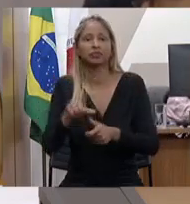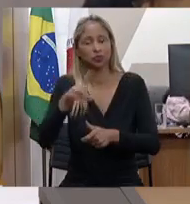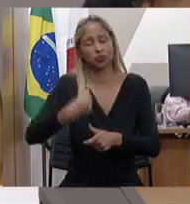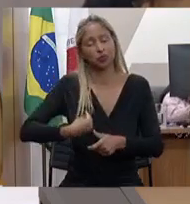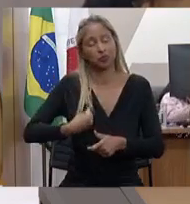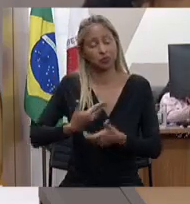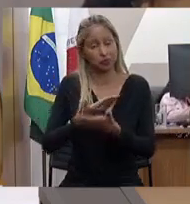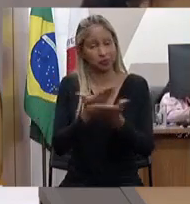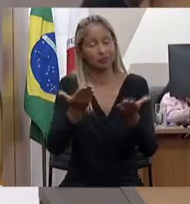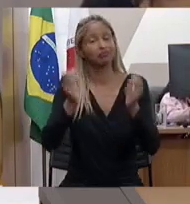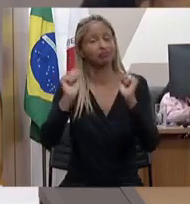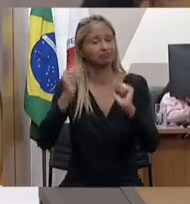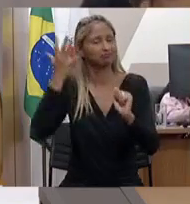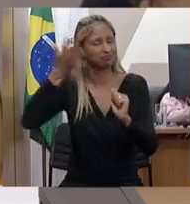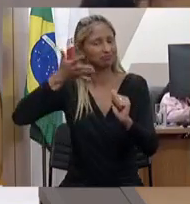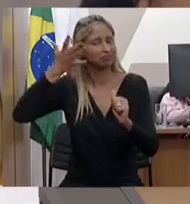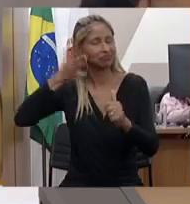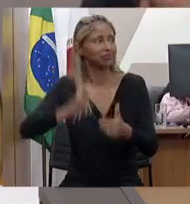apresentação